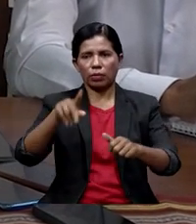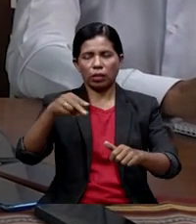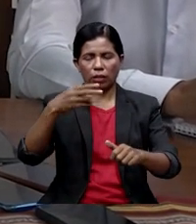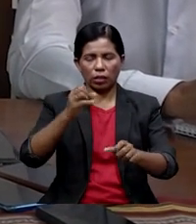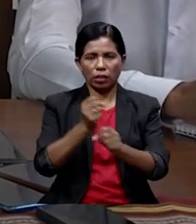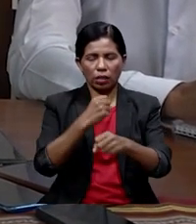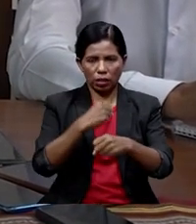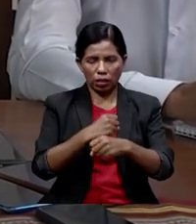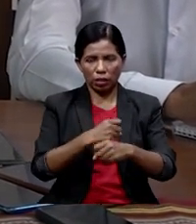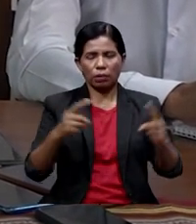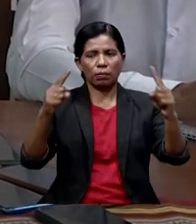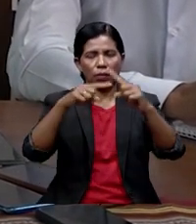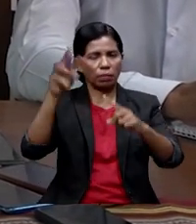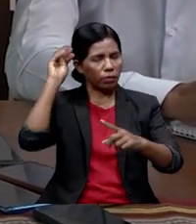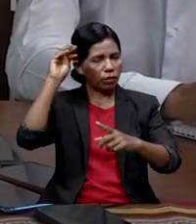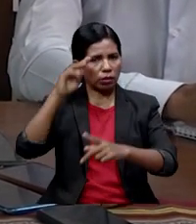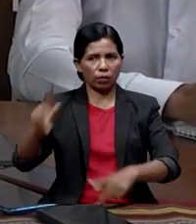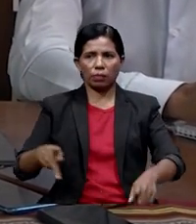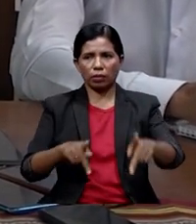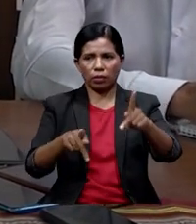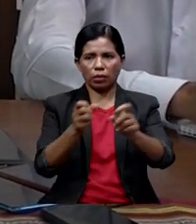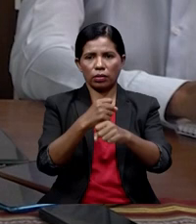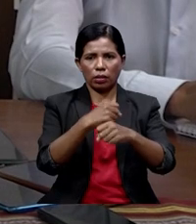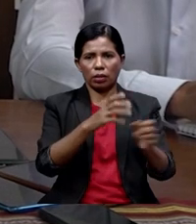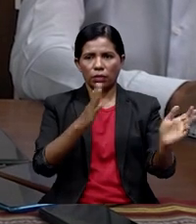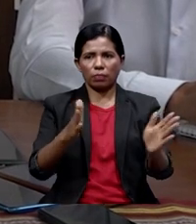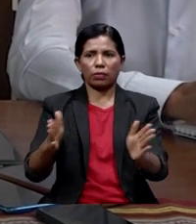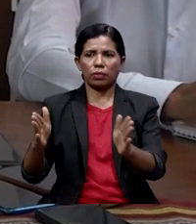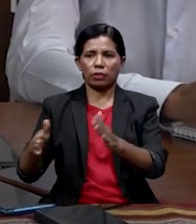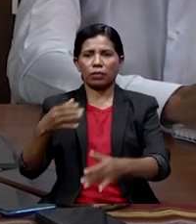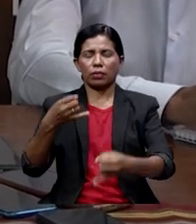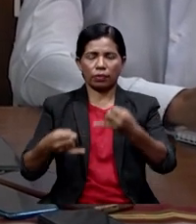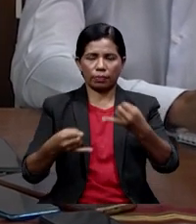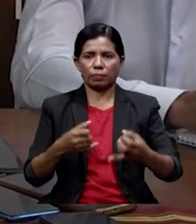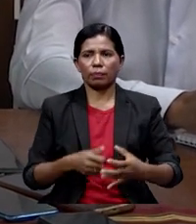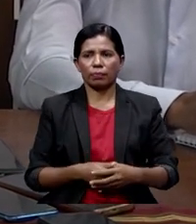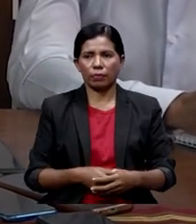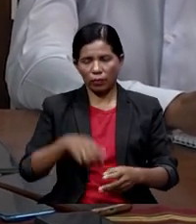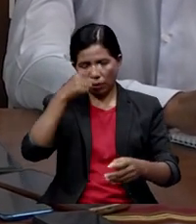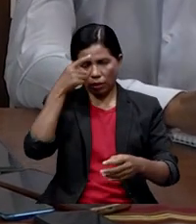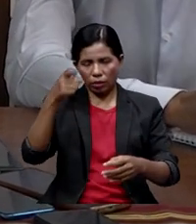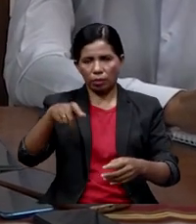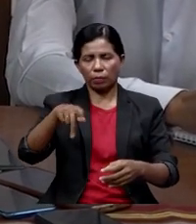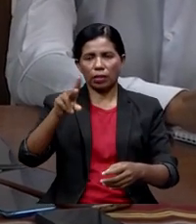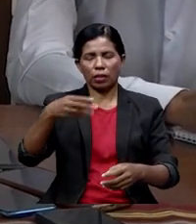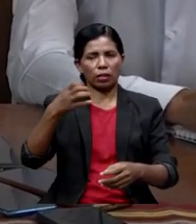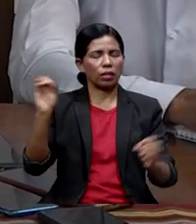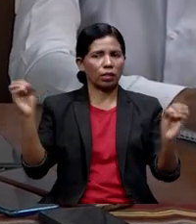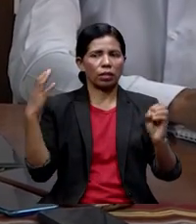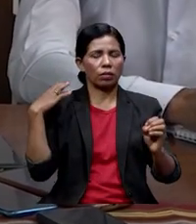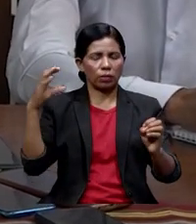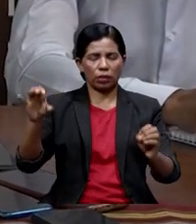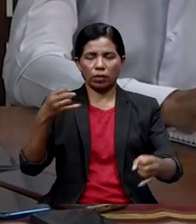crime ba Ministério Público atuar o processo judicial, né? Também provedor lá ia competência